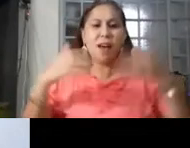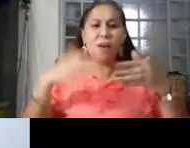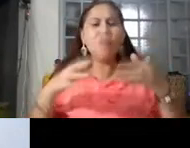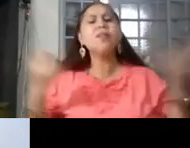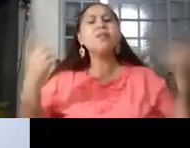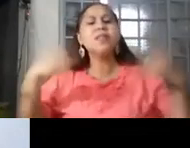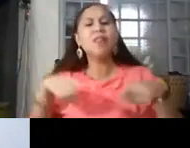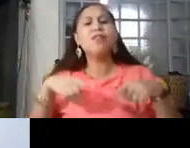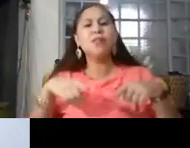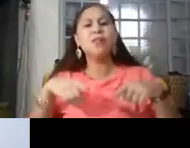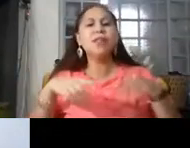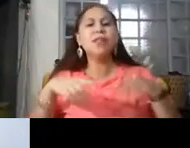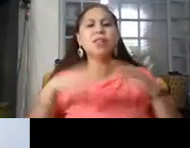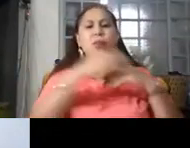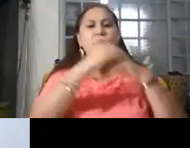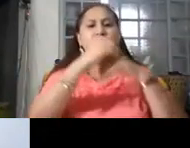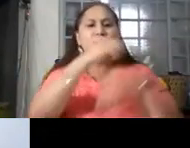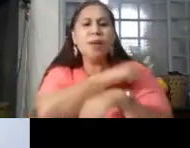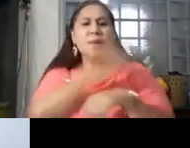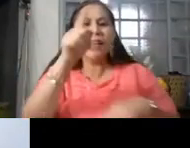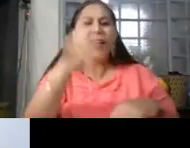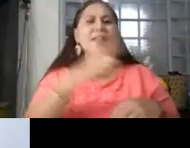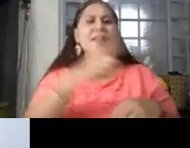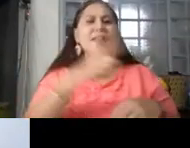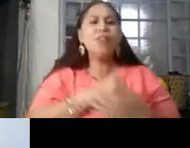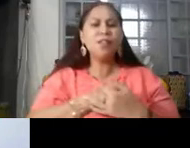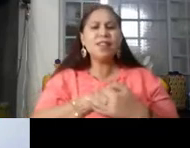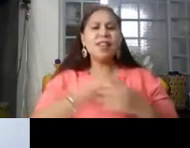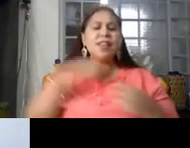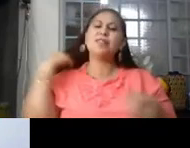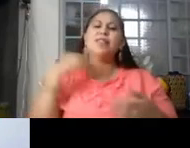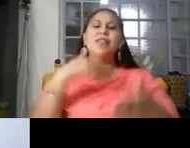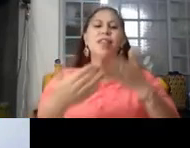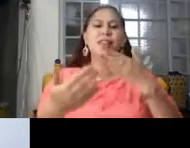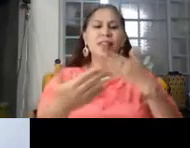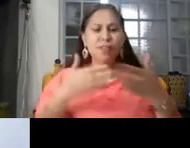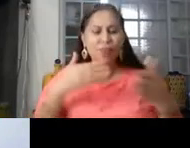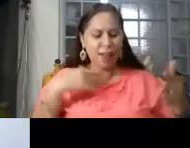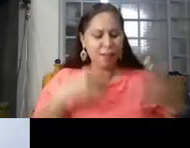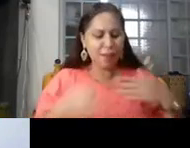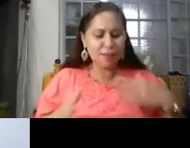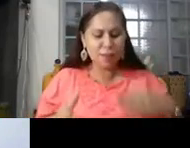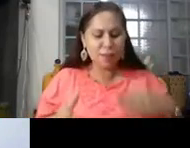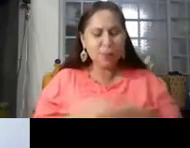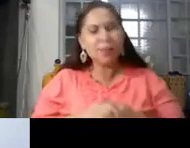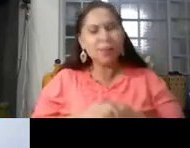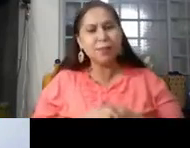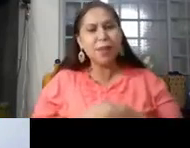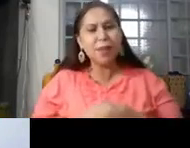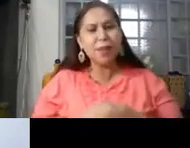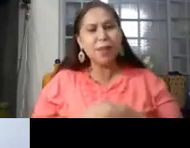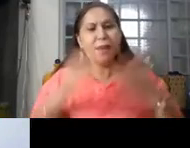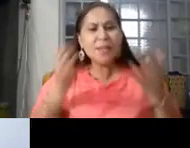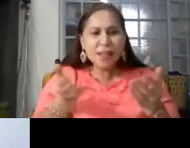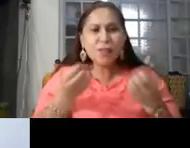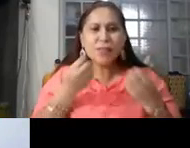aí eu faço o desafio, né? Chamo um aluno para ele ir lá na frente fazer isso. E ele vai ter que se virar para dizer tudo isso. Mas aqui